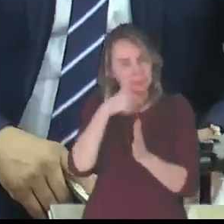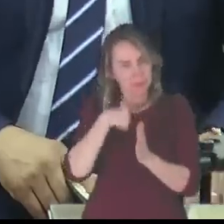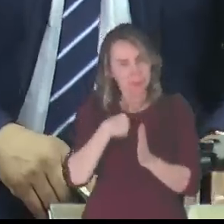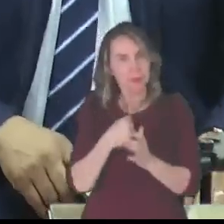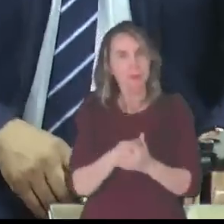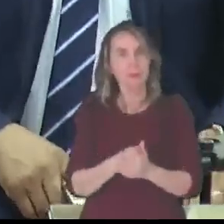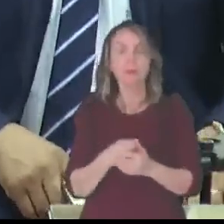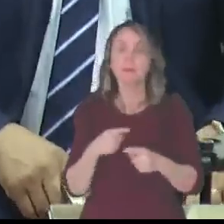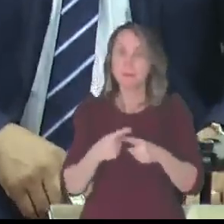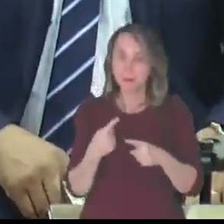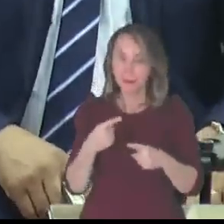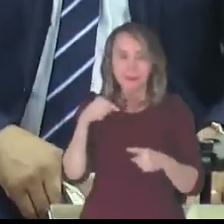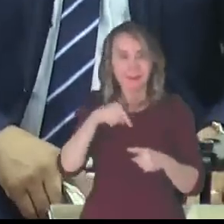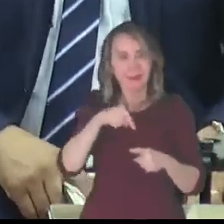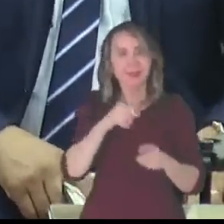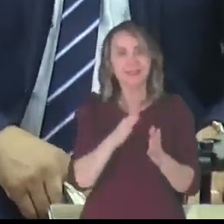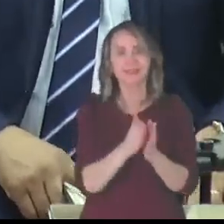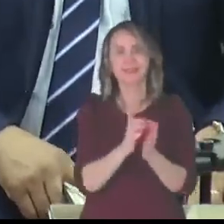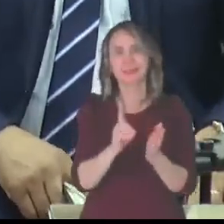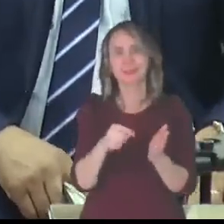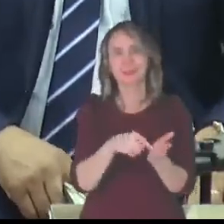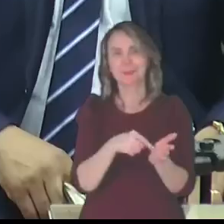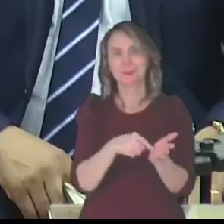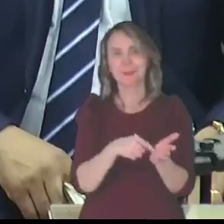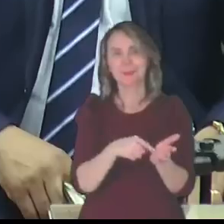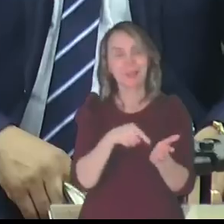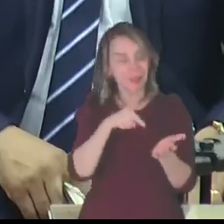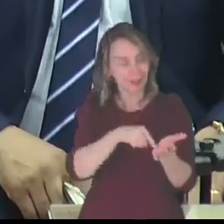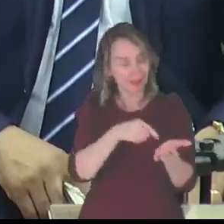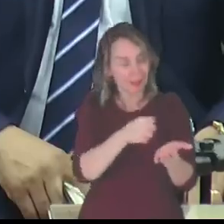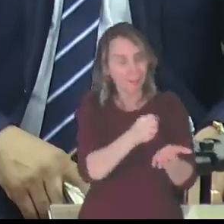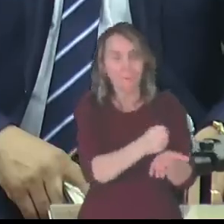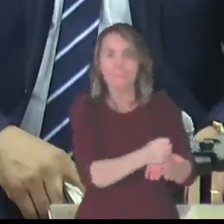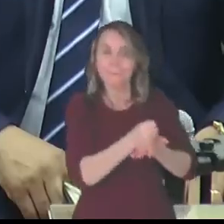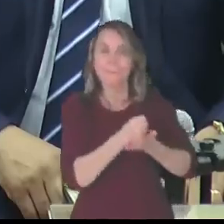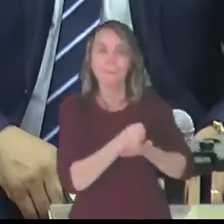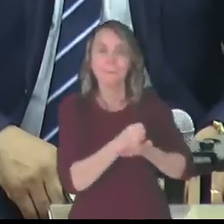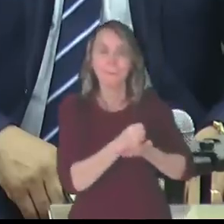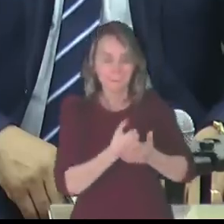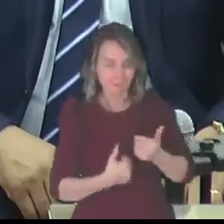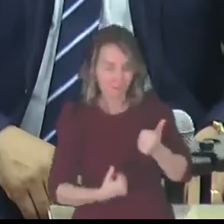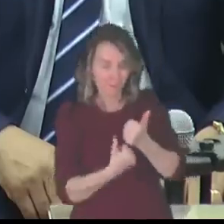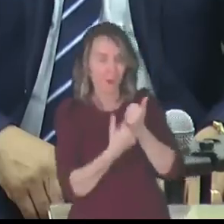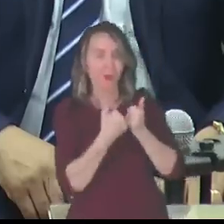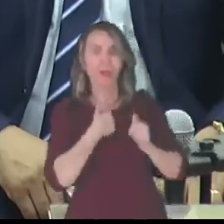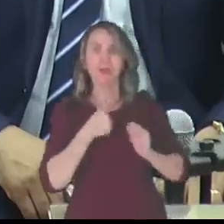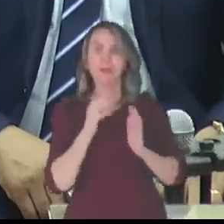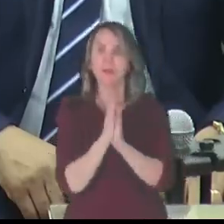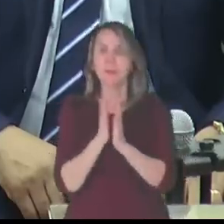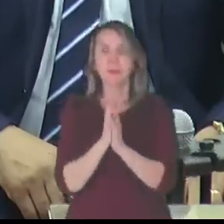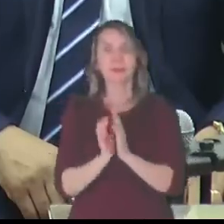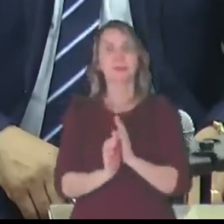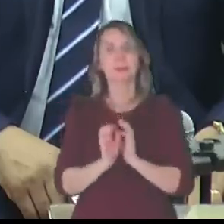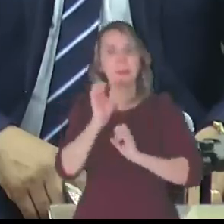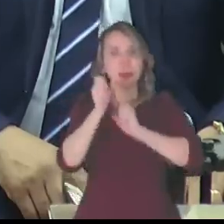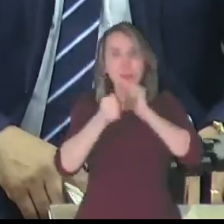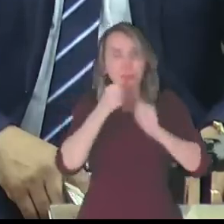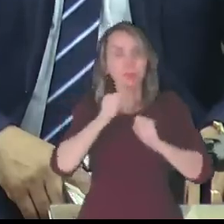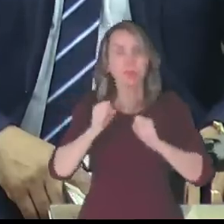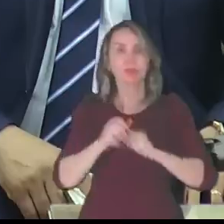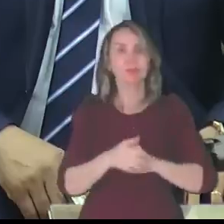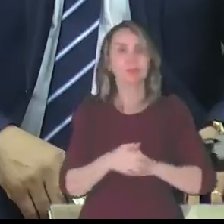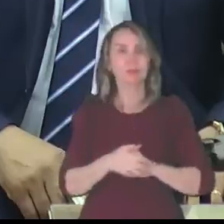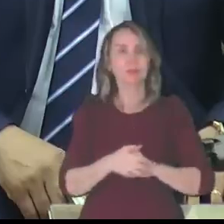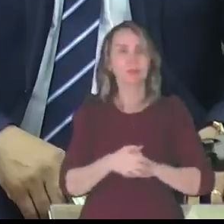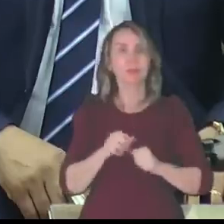orar mas eu tenho a Bíblia e a Bíblia me ajuda a orar os salmos me ajudam a orar os milagres da